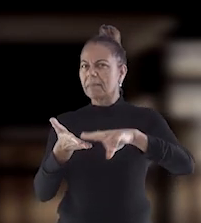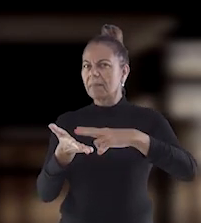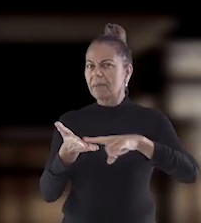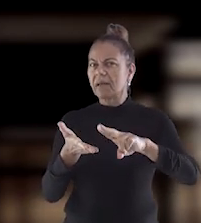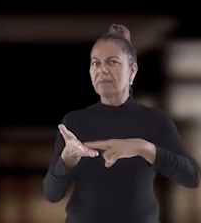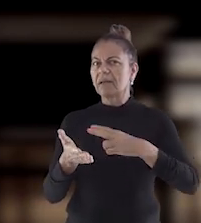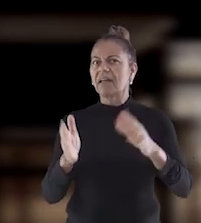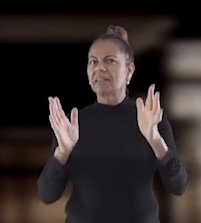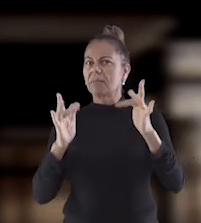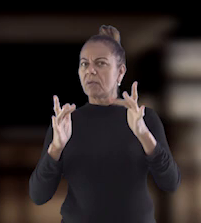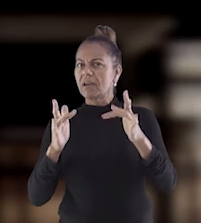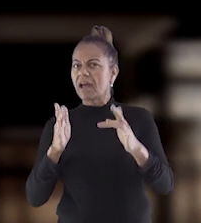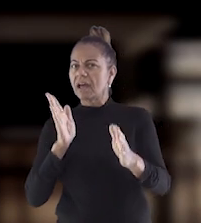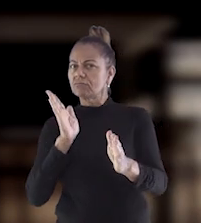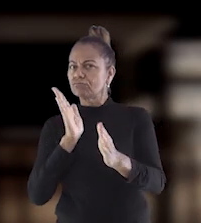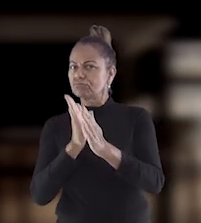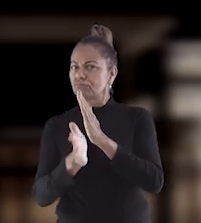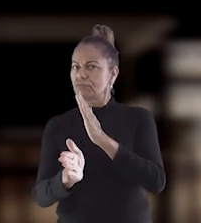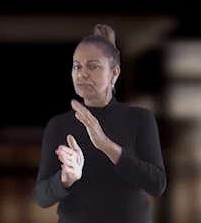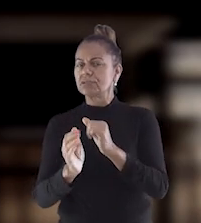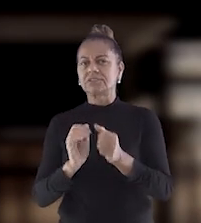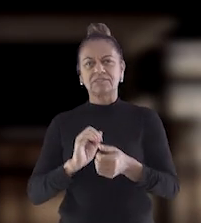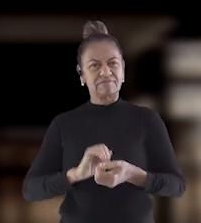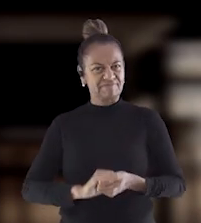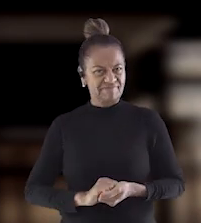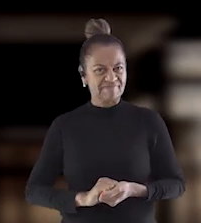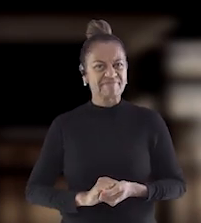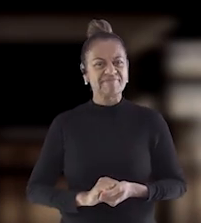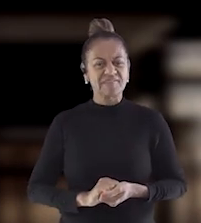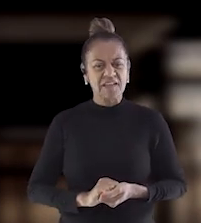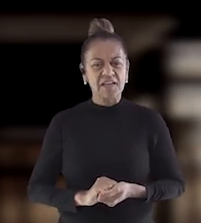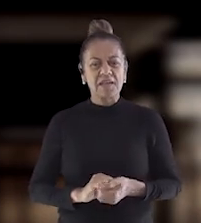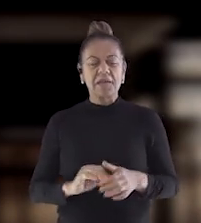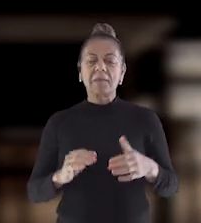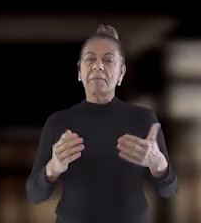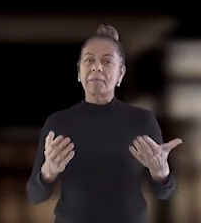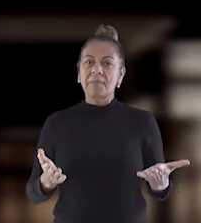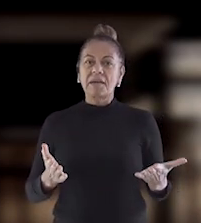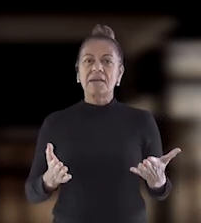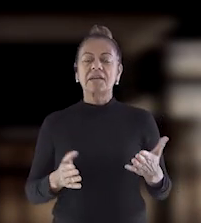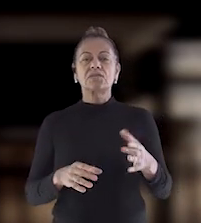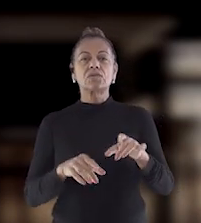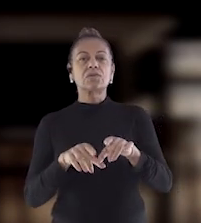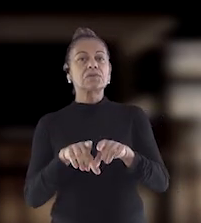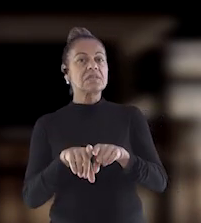carta e fugir com o namorado. Mas o que foram nascer por último,